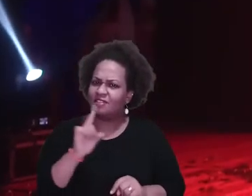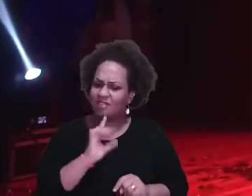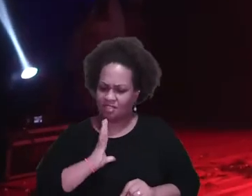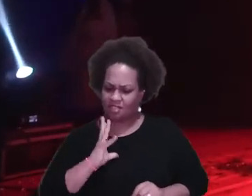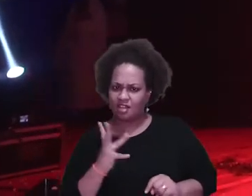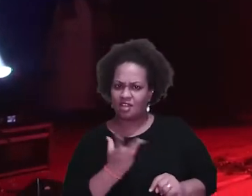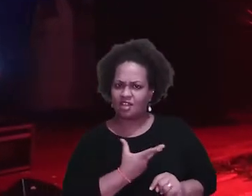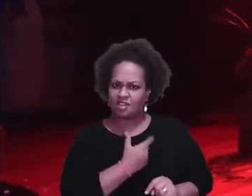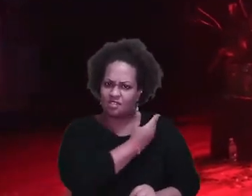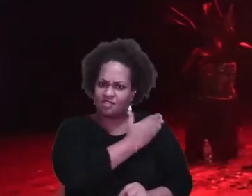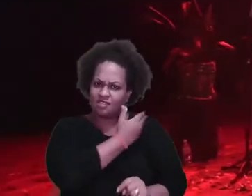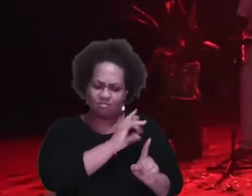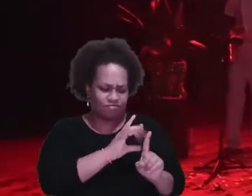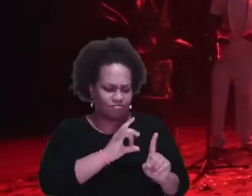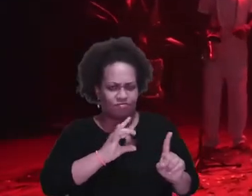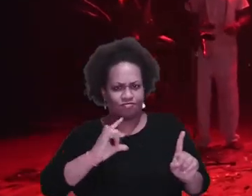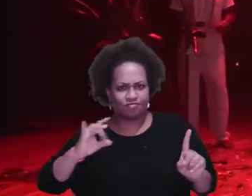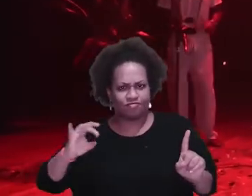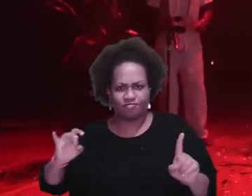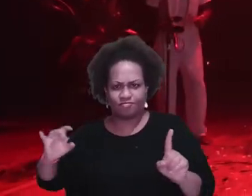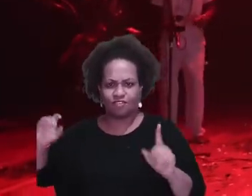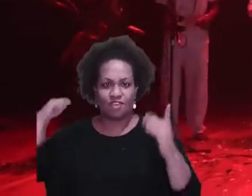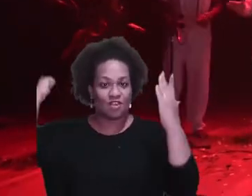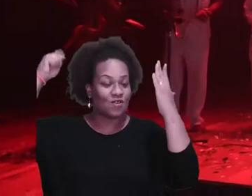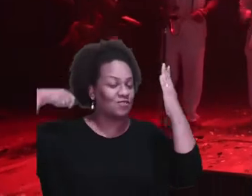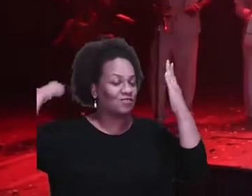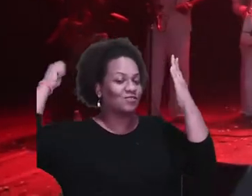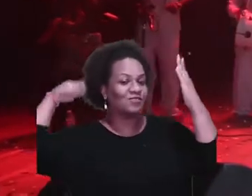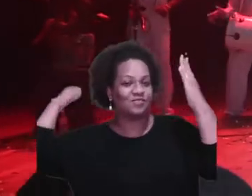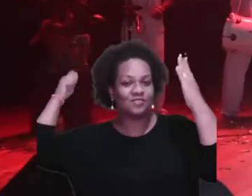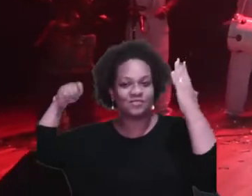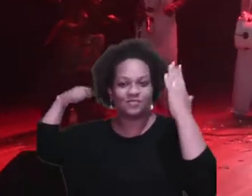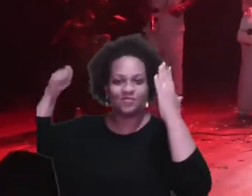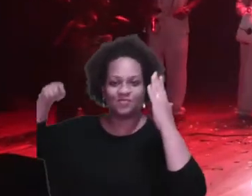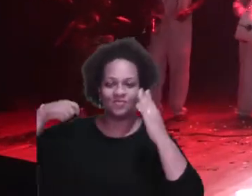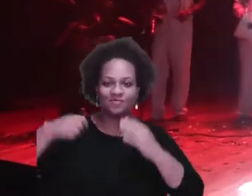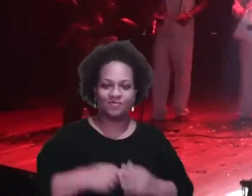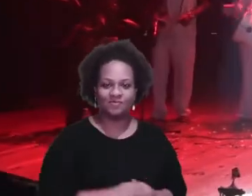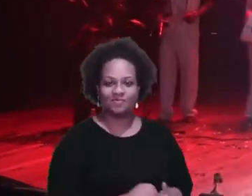- Branco Bobs Olha aí o show